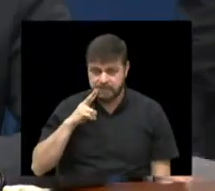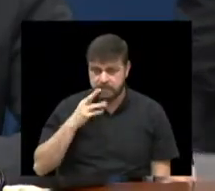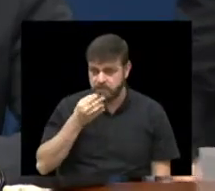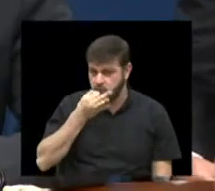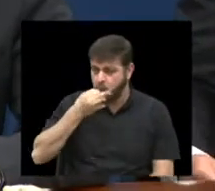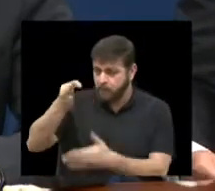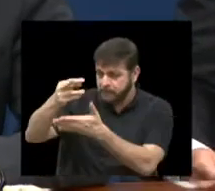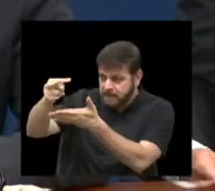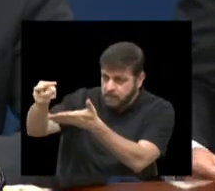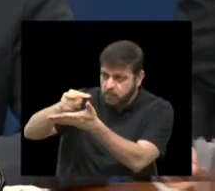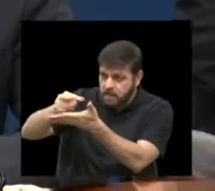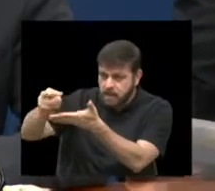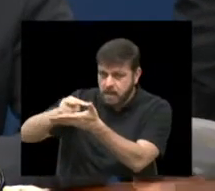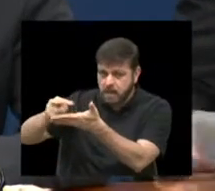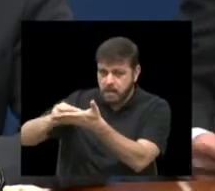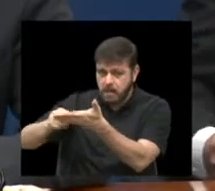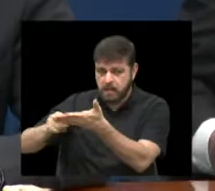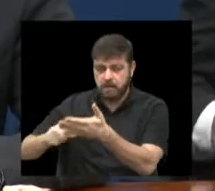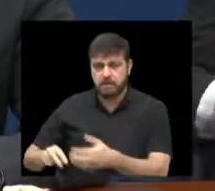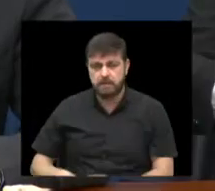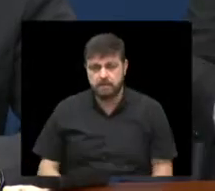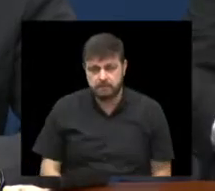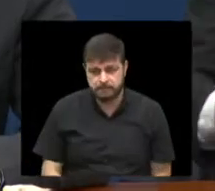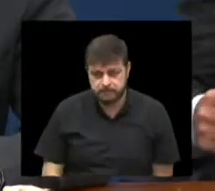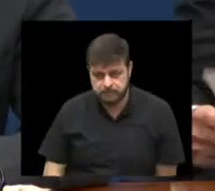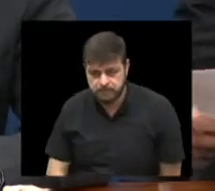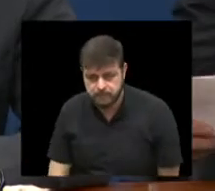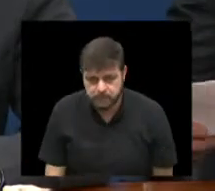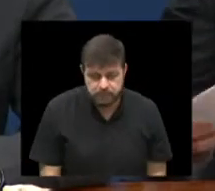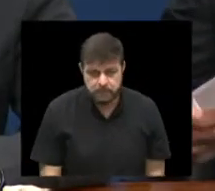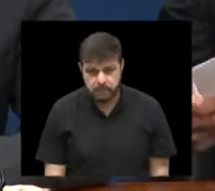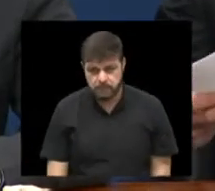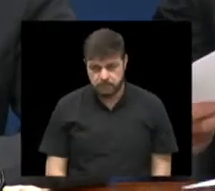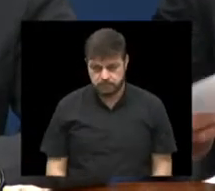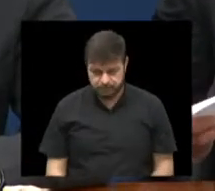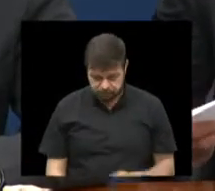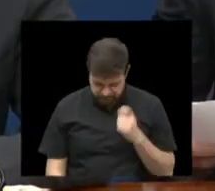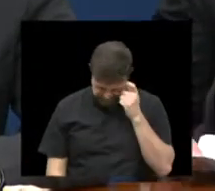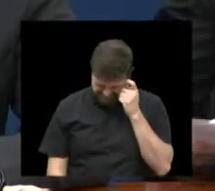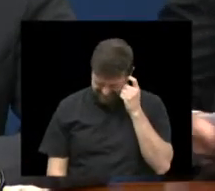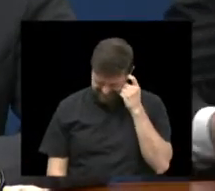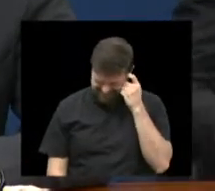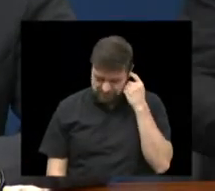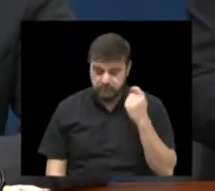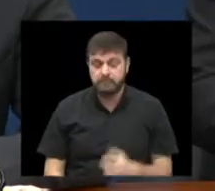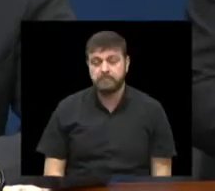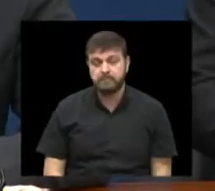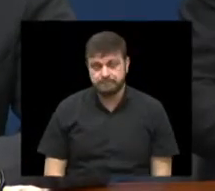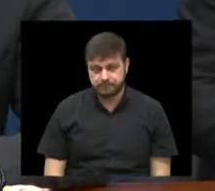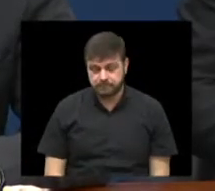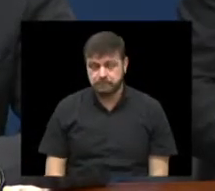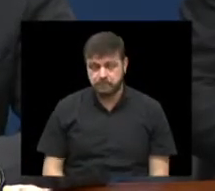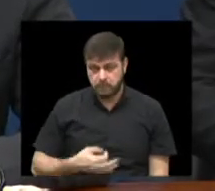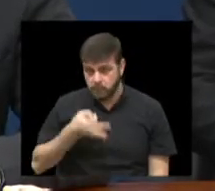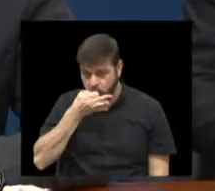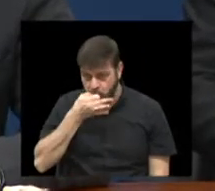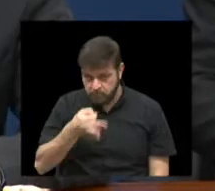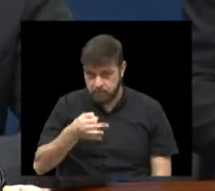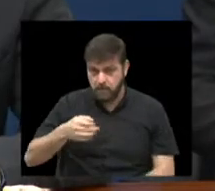Vereador Vinícius Gratti tem a tribuna para exarar o parecer ao projeto